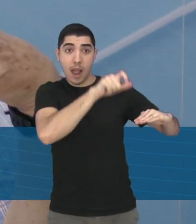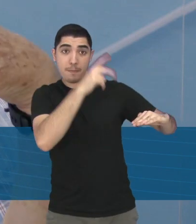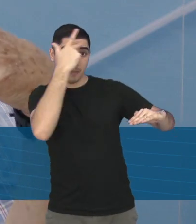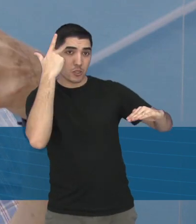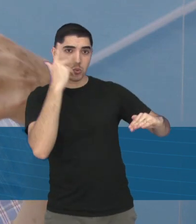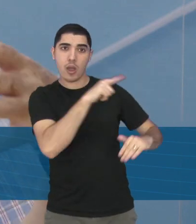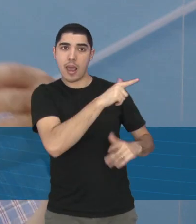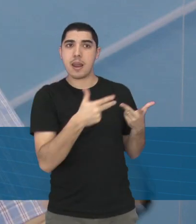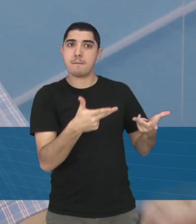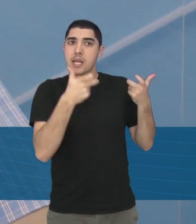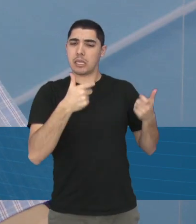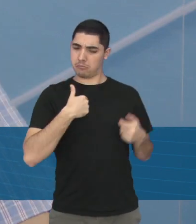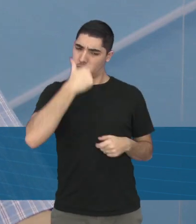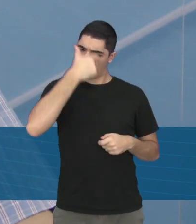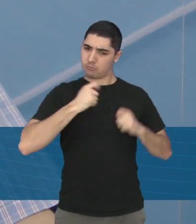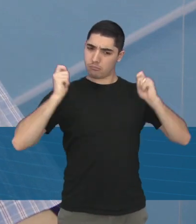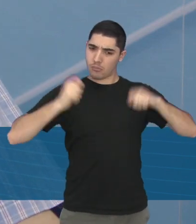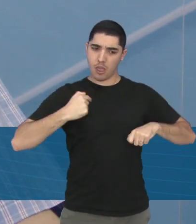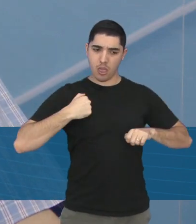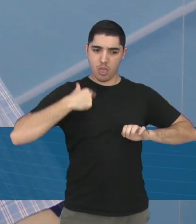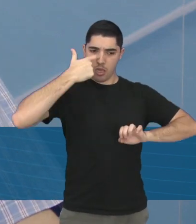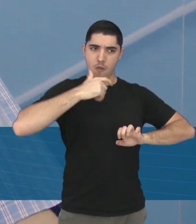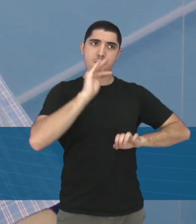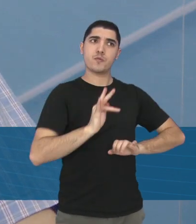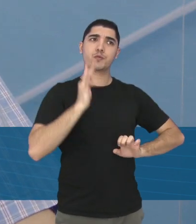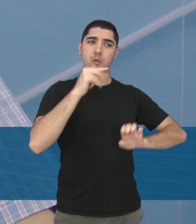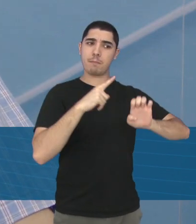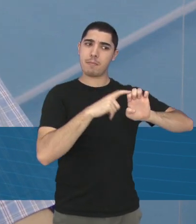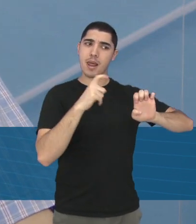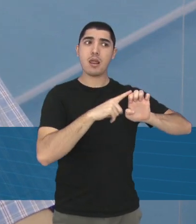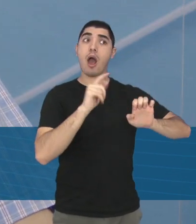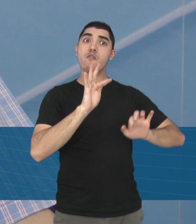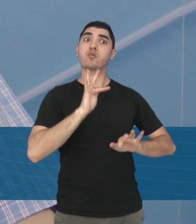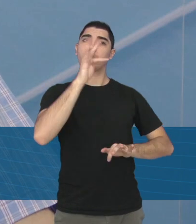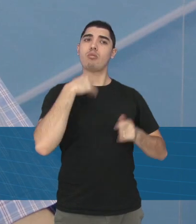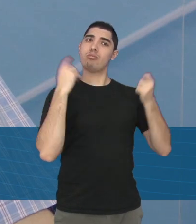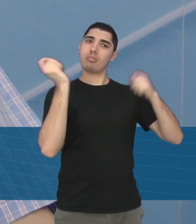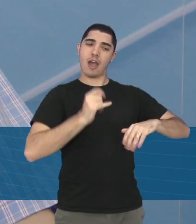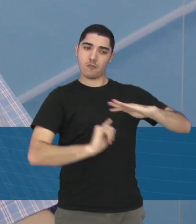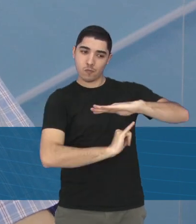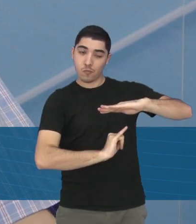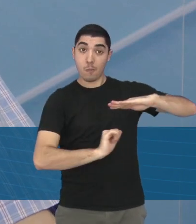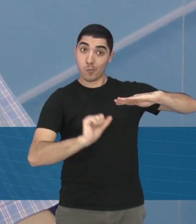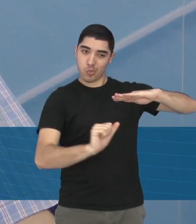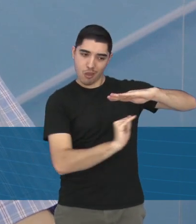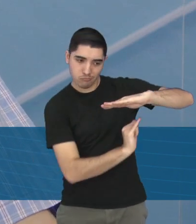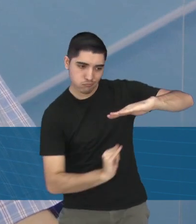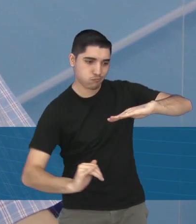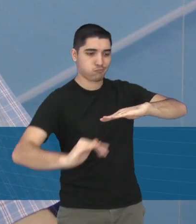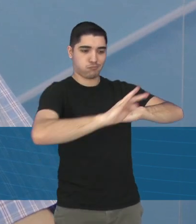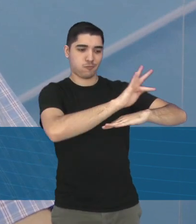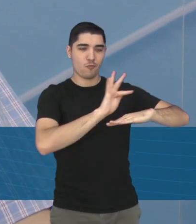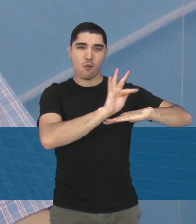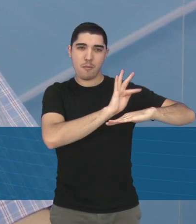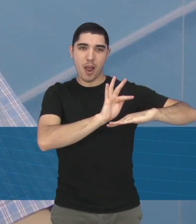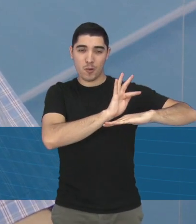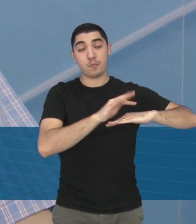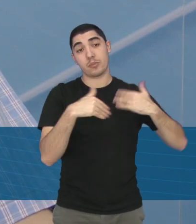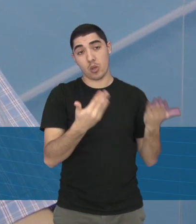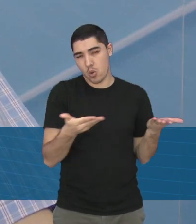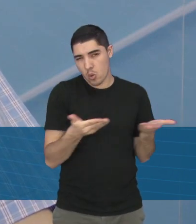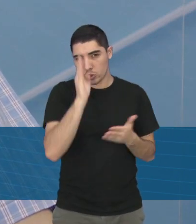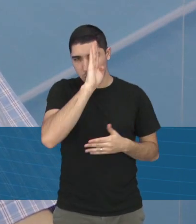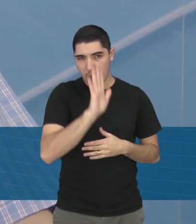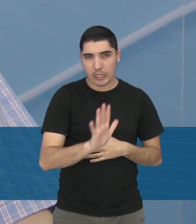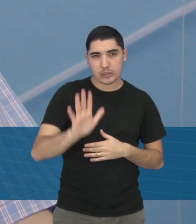enxergando que eles podem ser futuros empreendedores, uhum, e acabam se formalizando com o passar do tempo, né? Uhum. Hoje o cenário